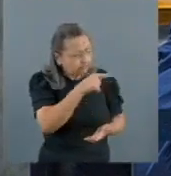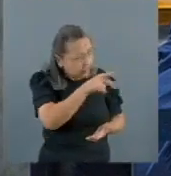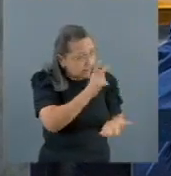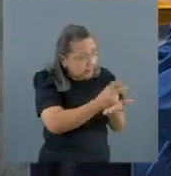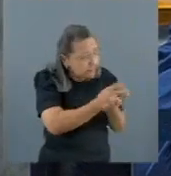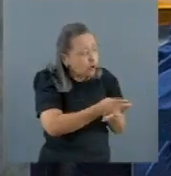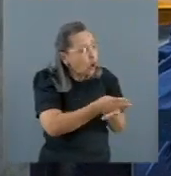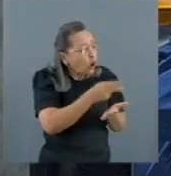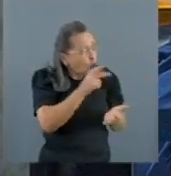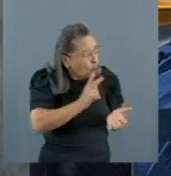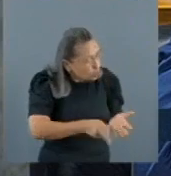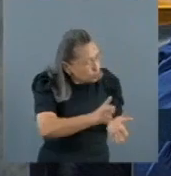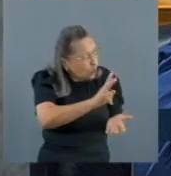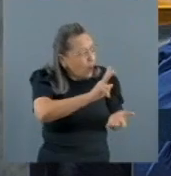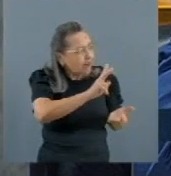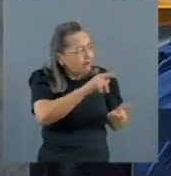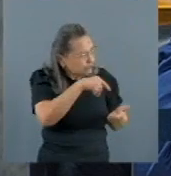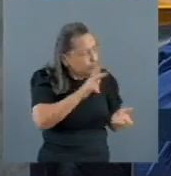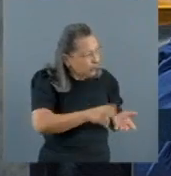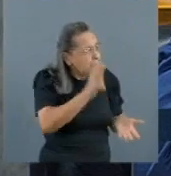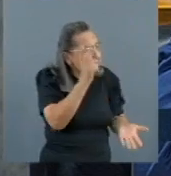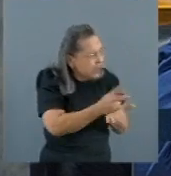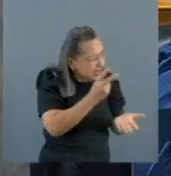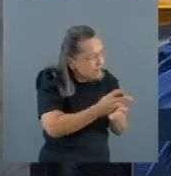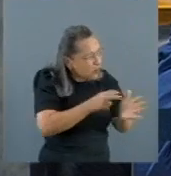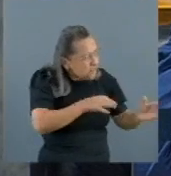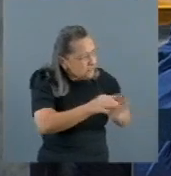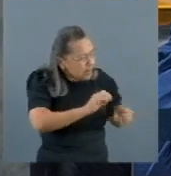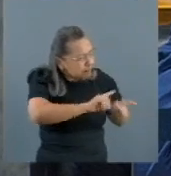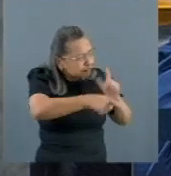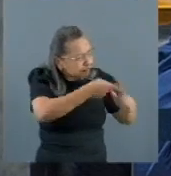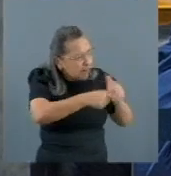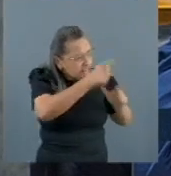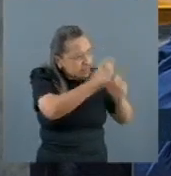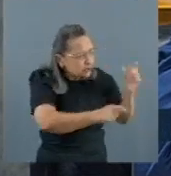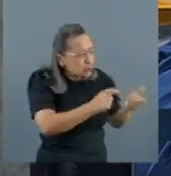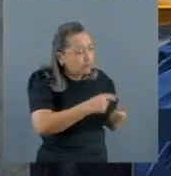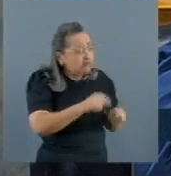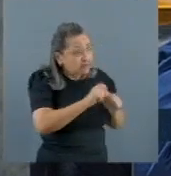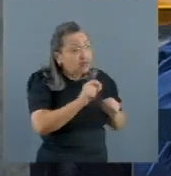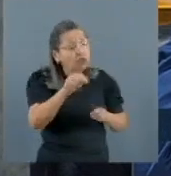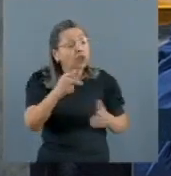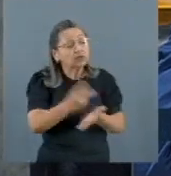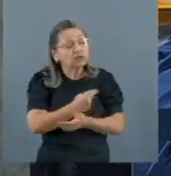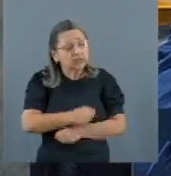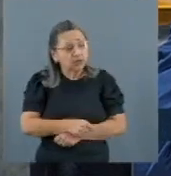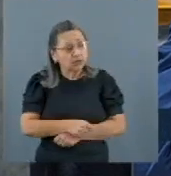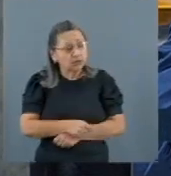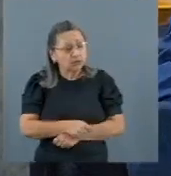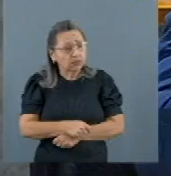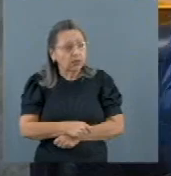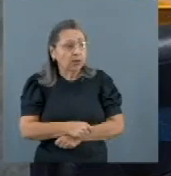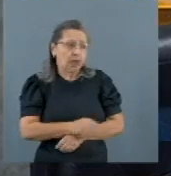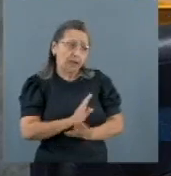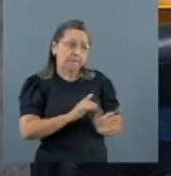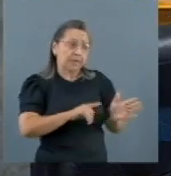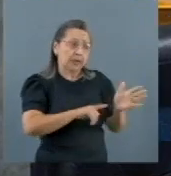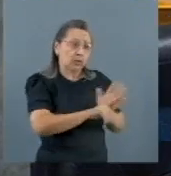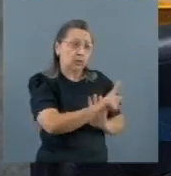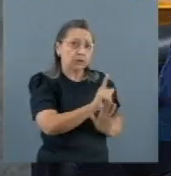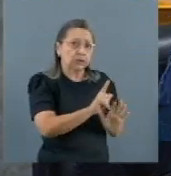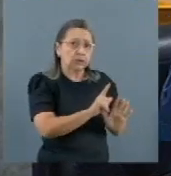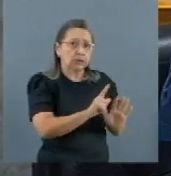com outras pessoas, para fazer esse atentado? Essa é a pergunta, dentro